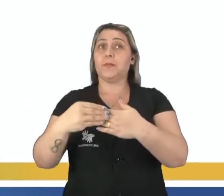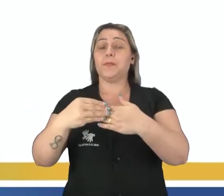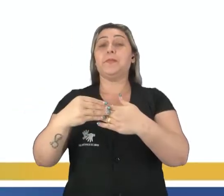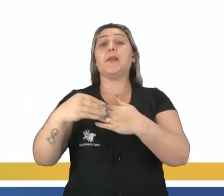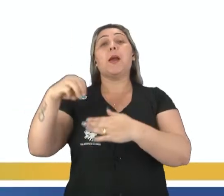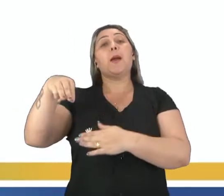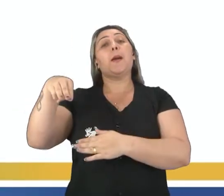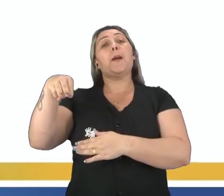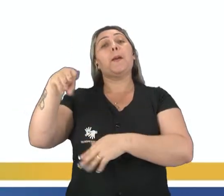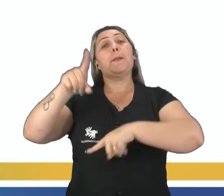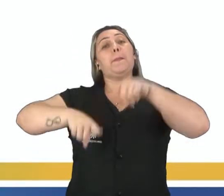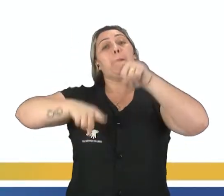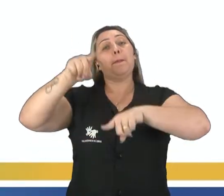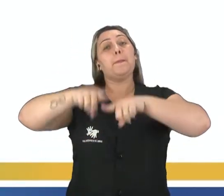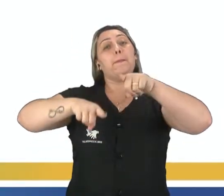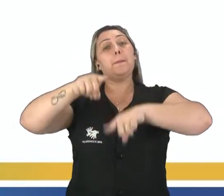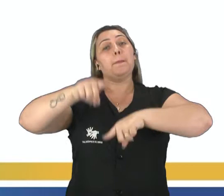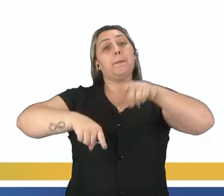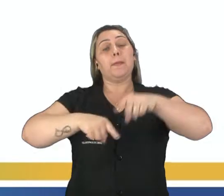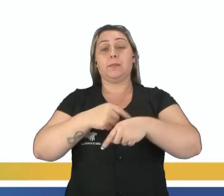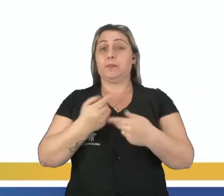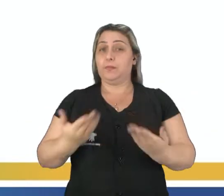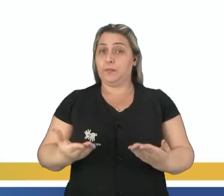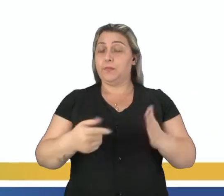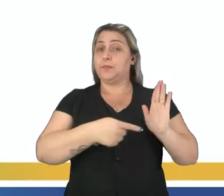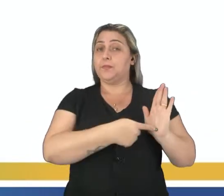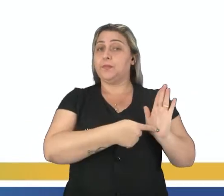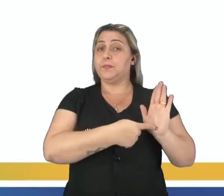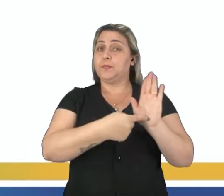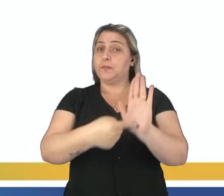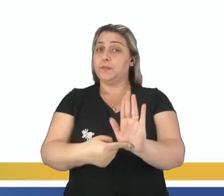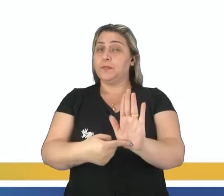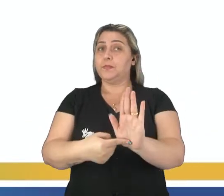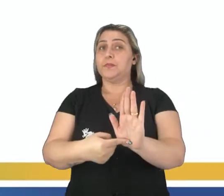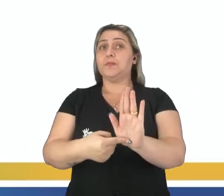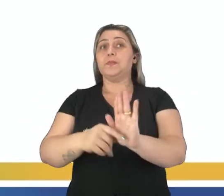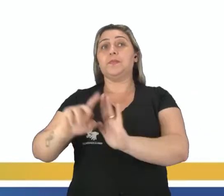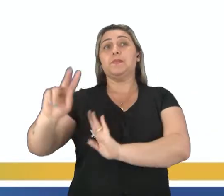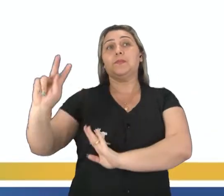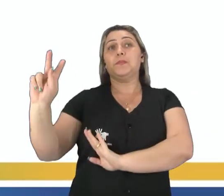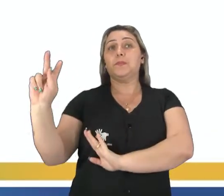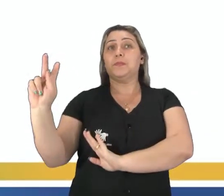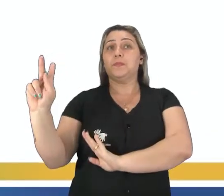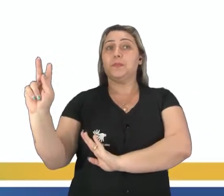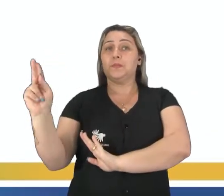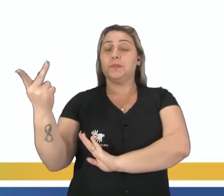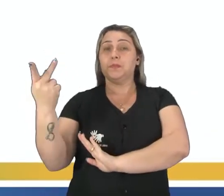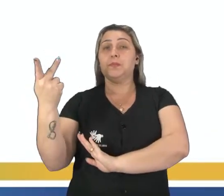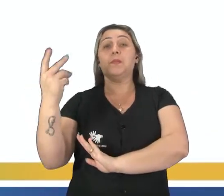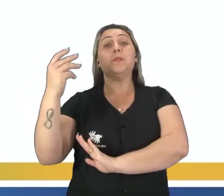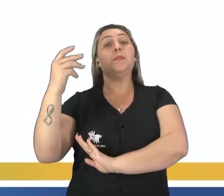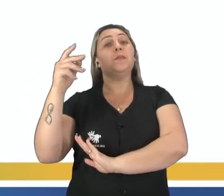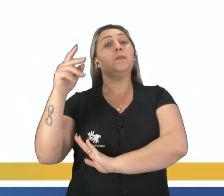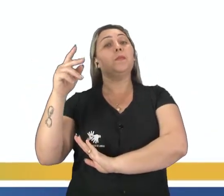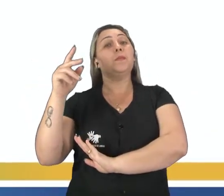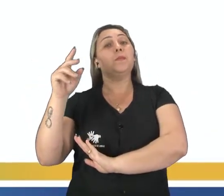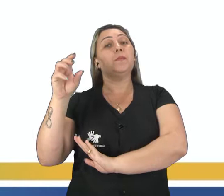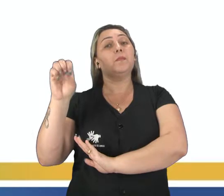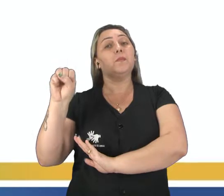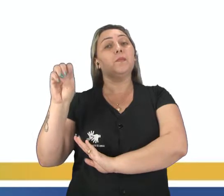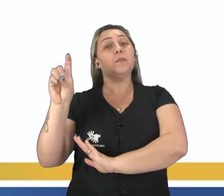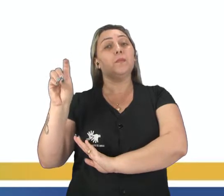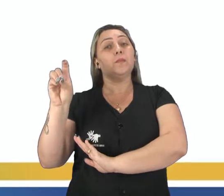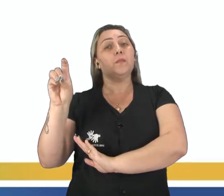matéria. E aí, quando eu trago essa figura aqui, no caso eu trouxe a imagem do hidróxido de sódio, eu quero chamar a atenção não para a estrutura